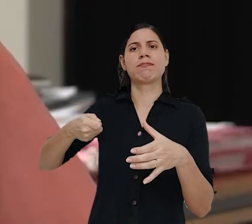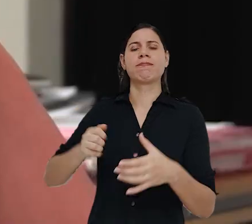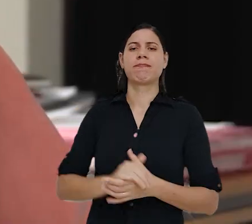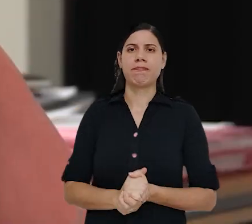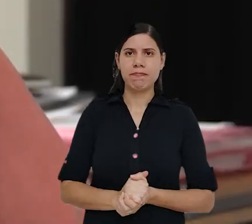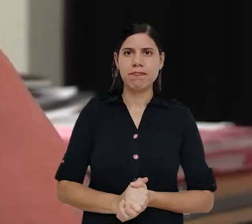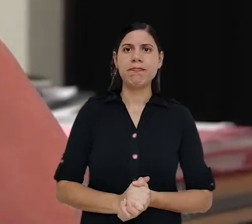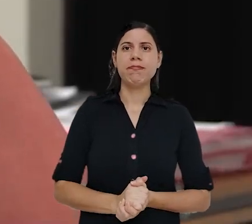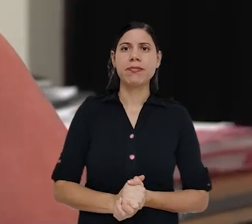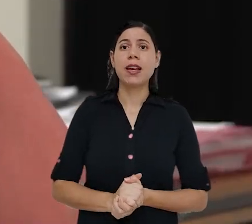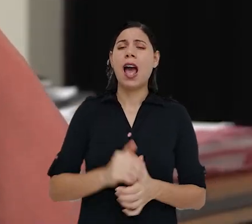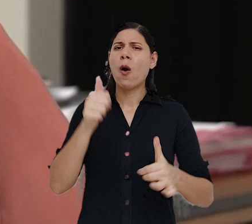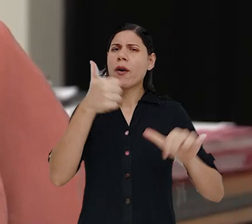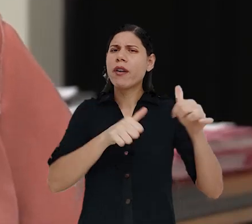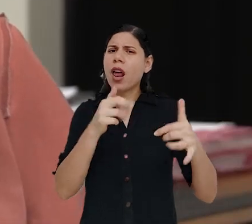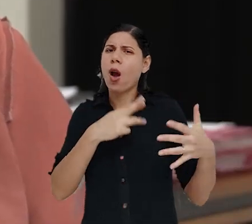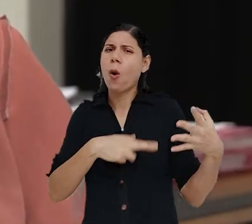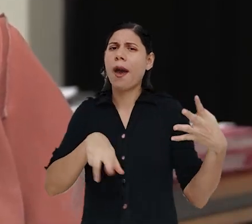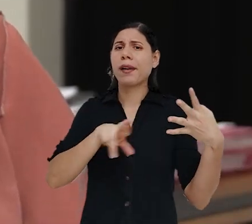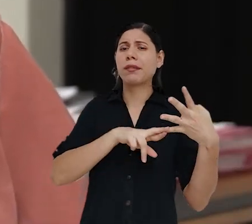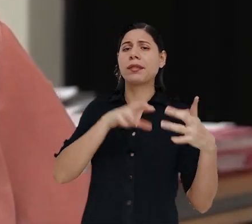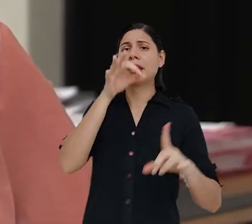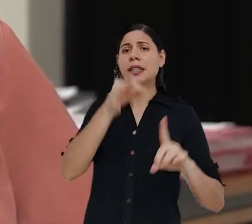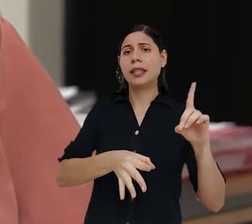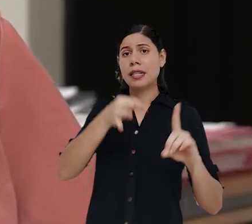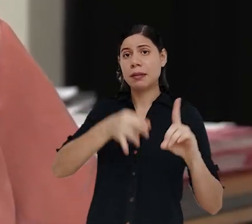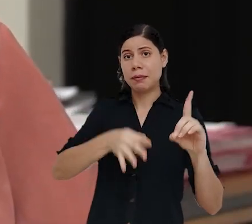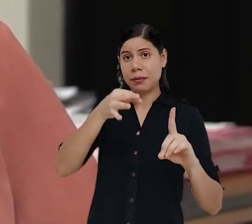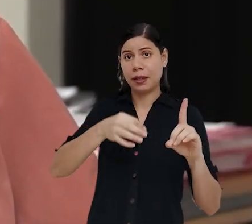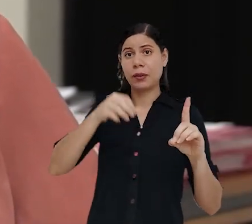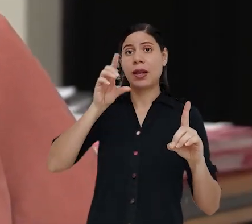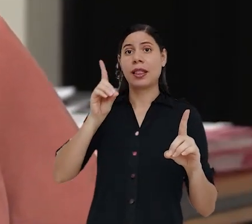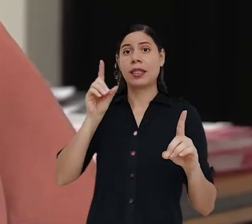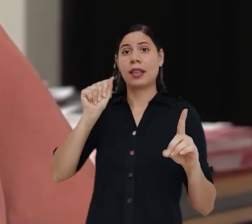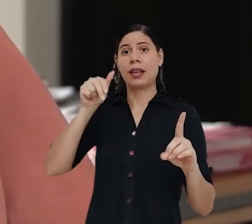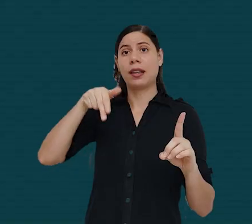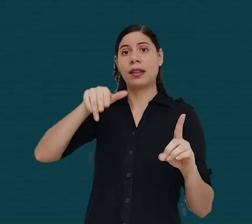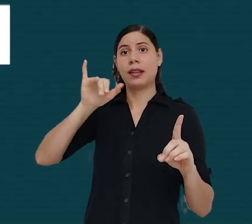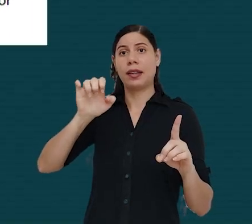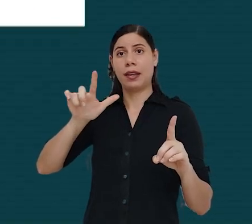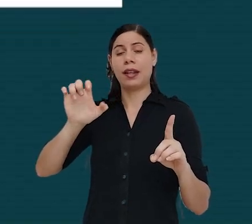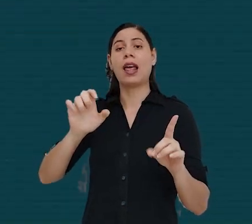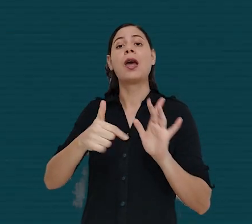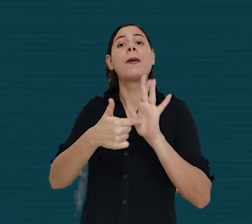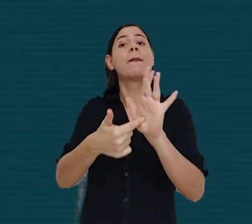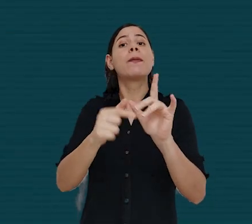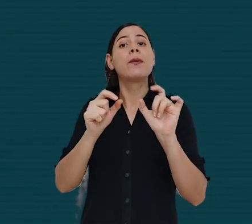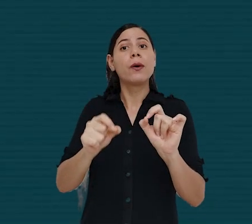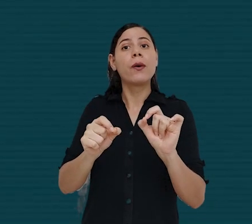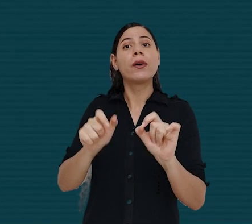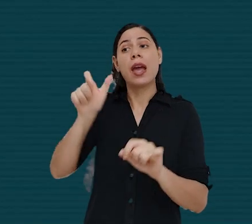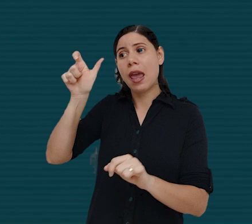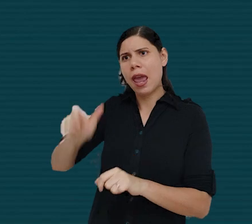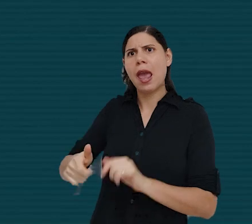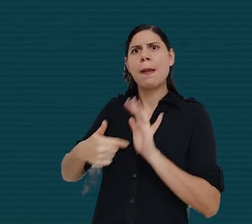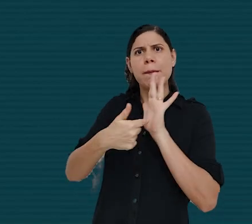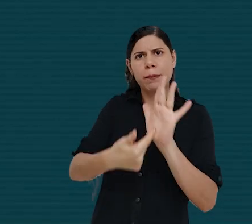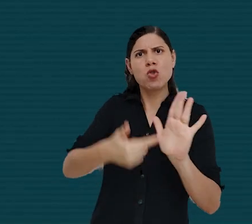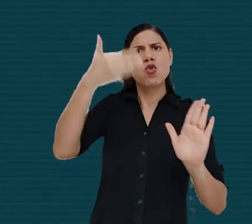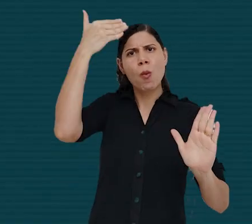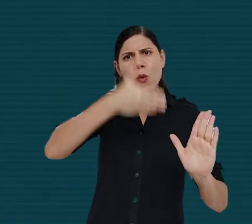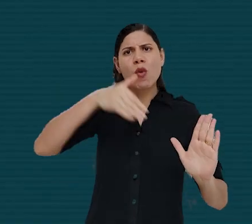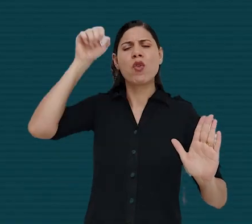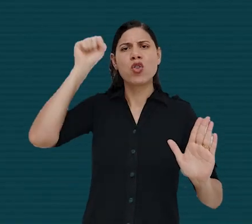União. Ao analisar o recurso, a desembargadora federal, Daniele Maranhão, constatou que o autor comprovou sim